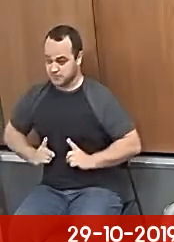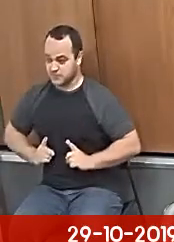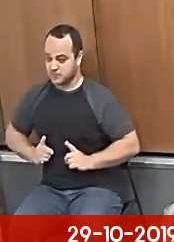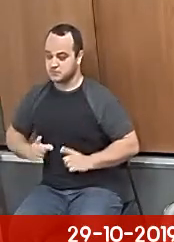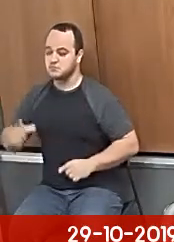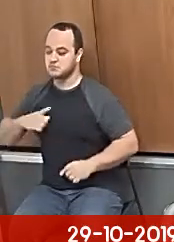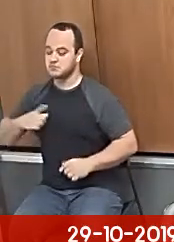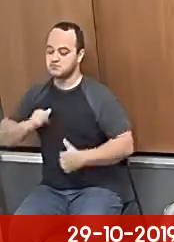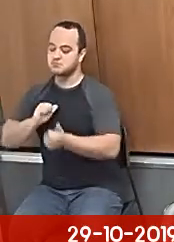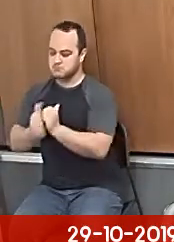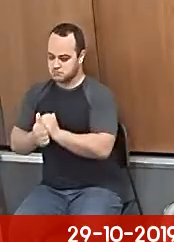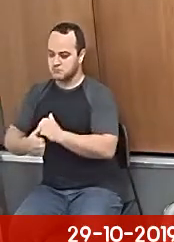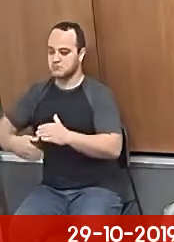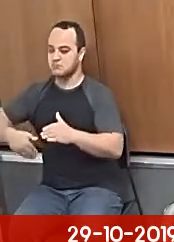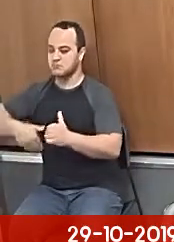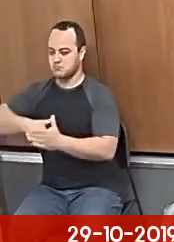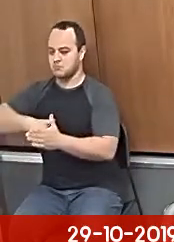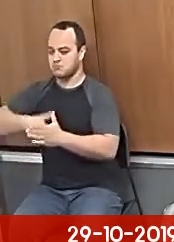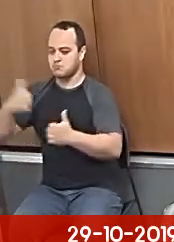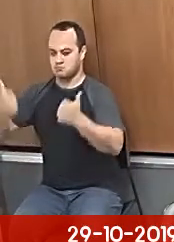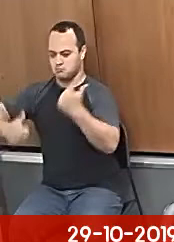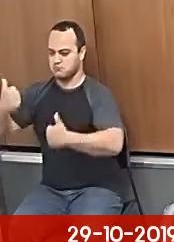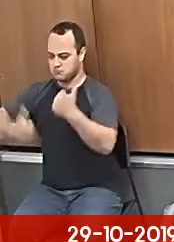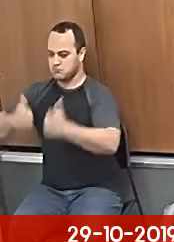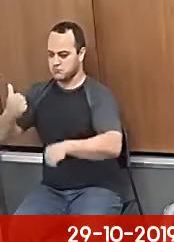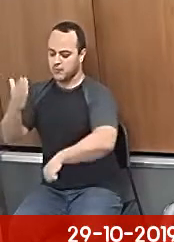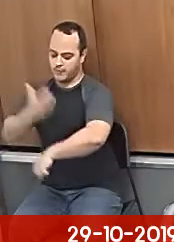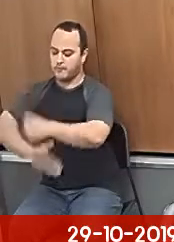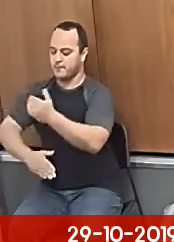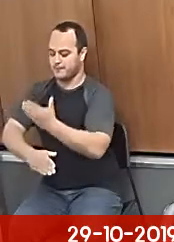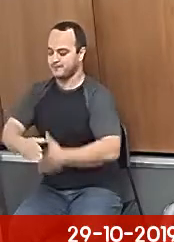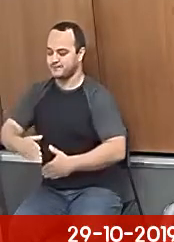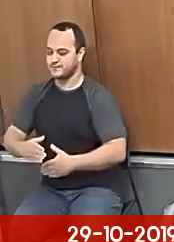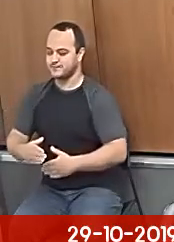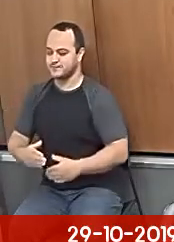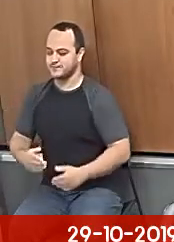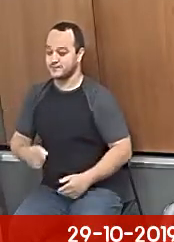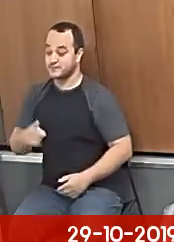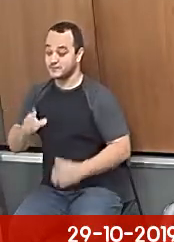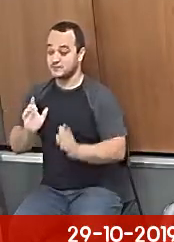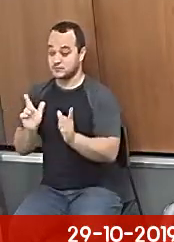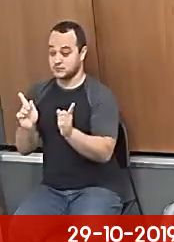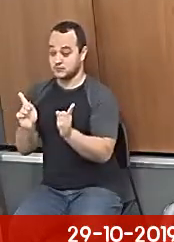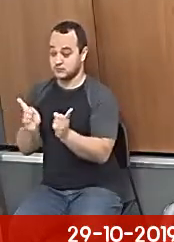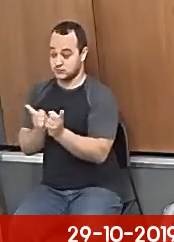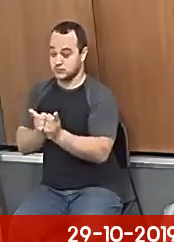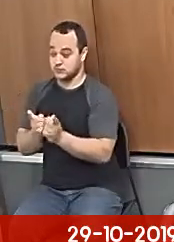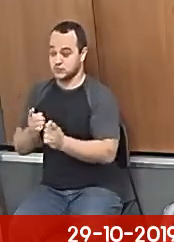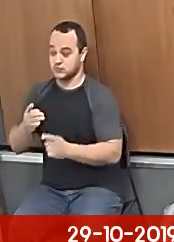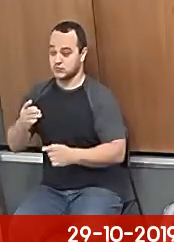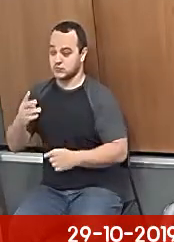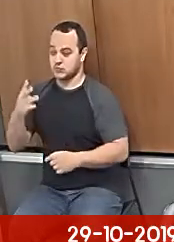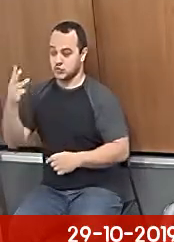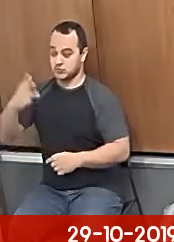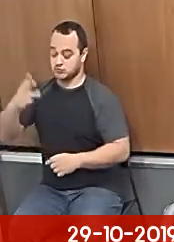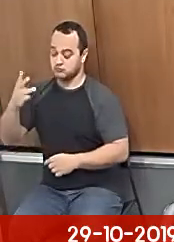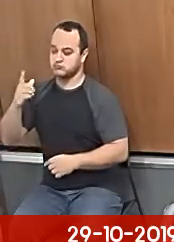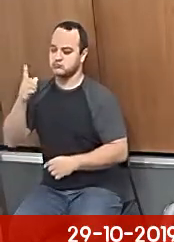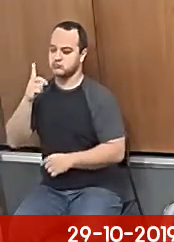amputados. Essa foi a seleção tetracampeã, essa seleção foi a campeã, tricampeã da Copa América.